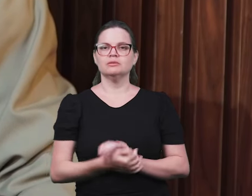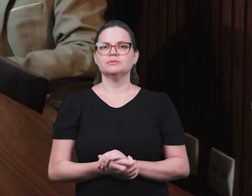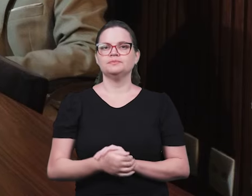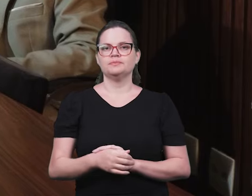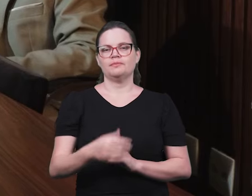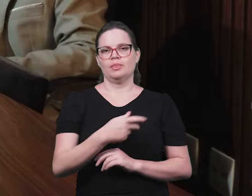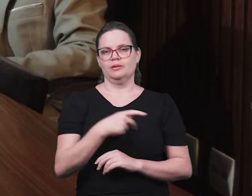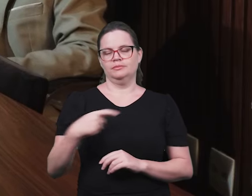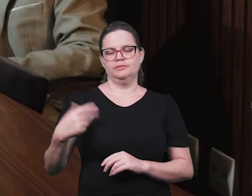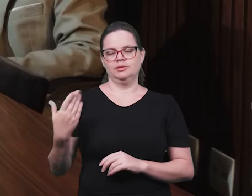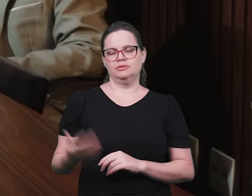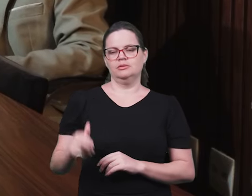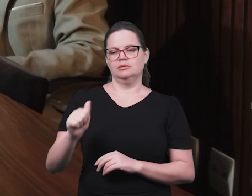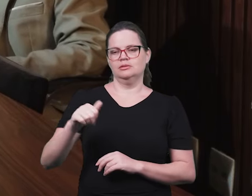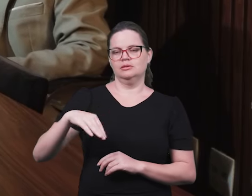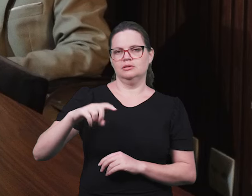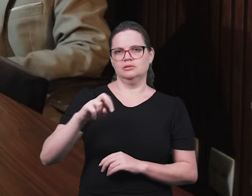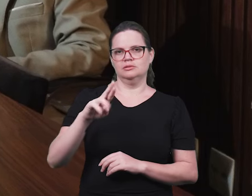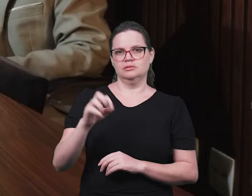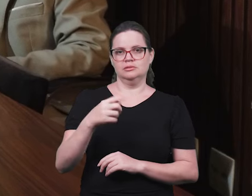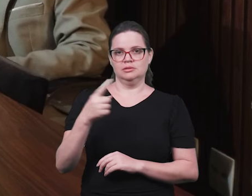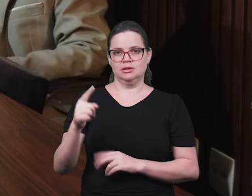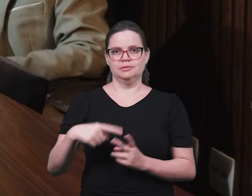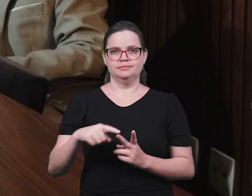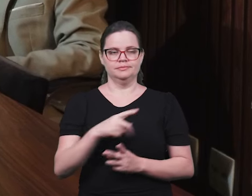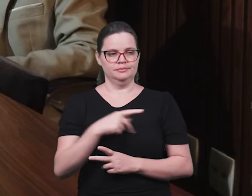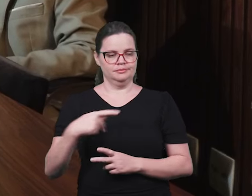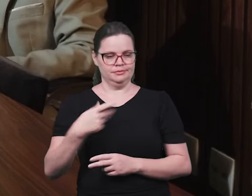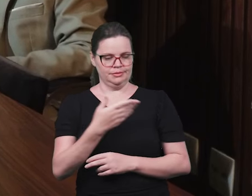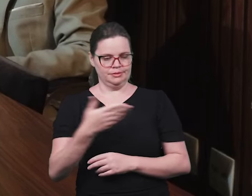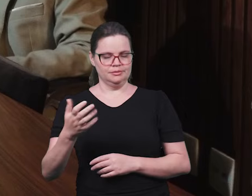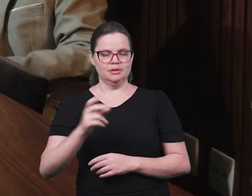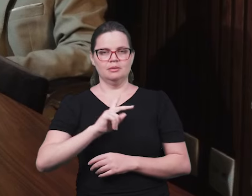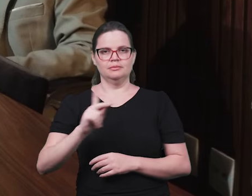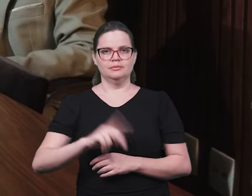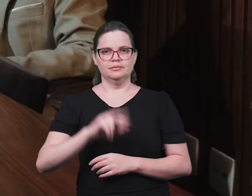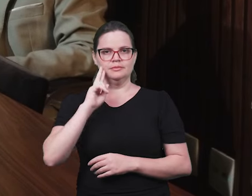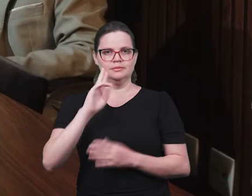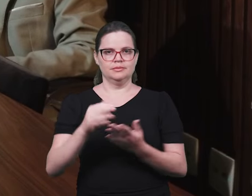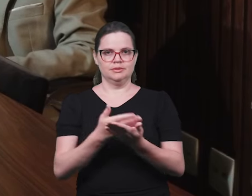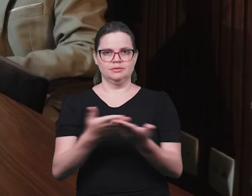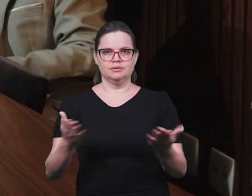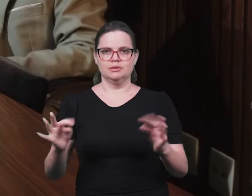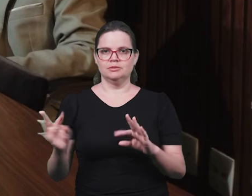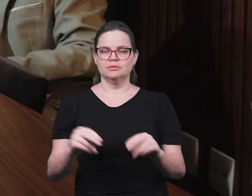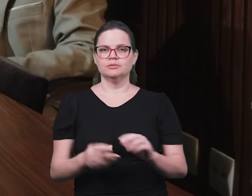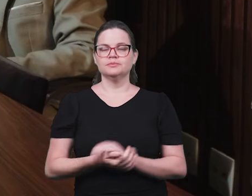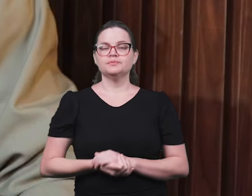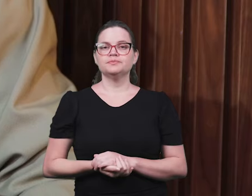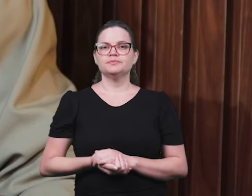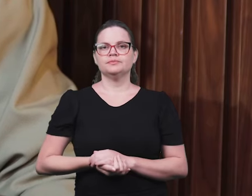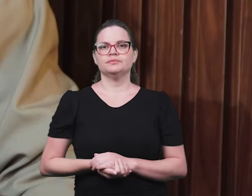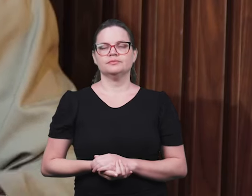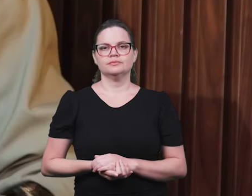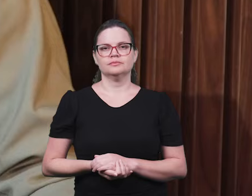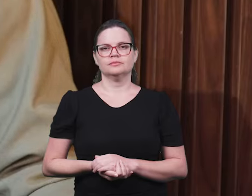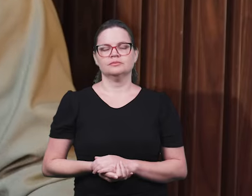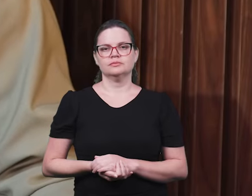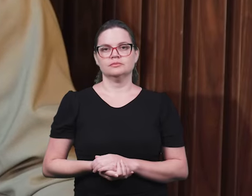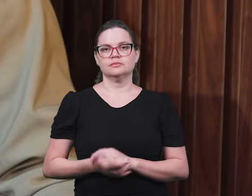os pastores André. Amém, a paz do Senhor. Pastor Lauro. A paz do Senhor, paz do Senhor você que nos acompanha. E o texto que